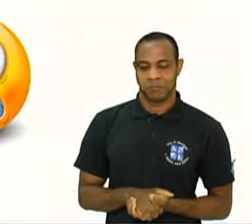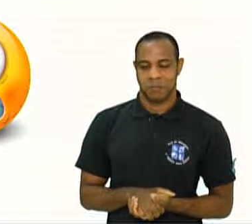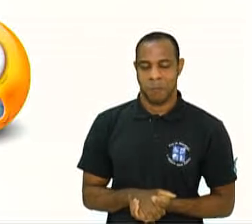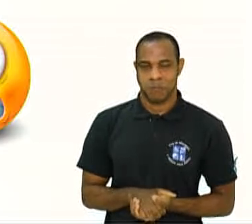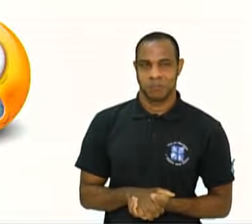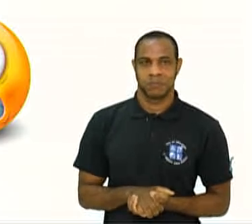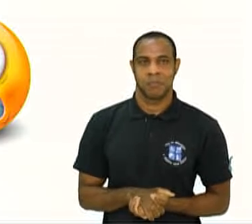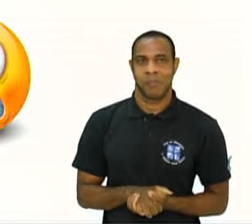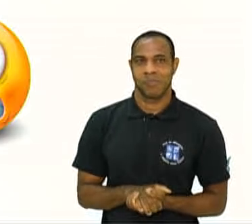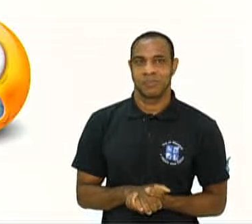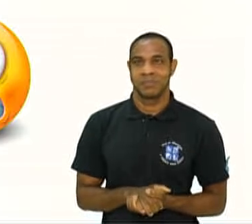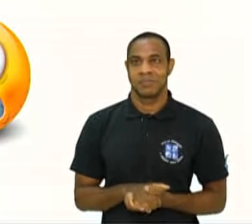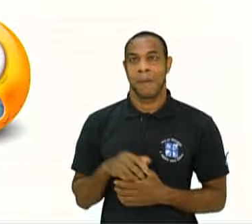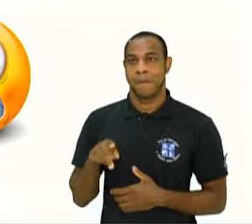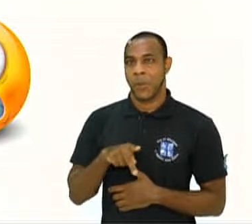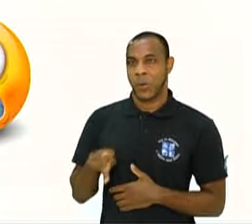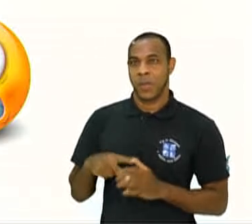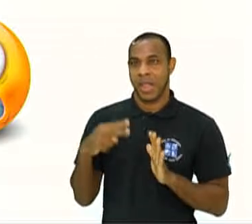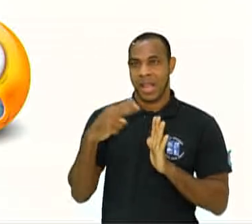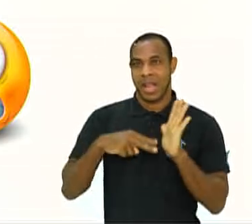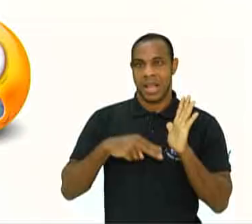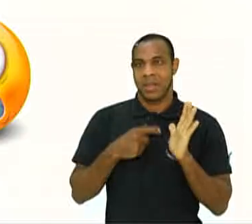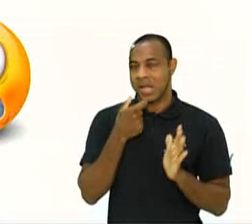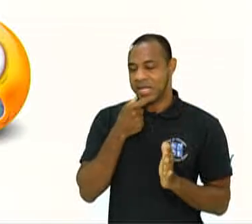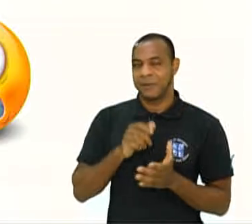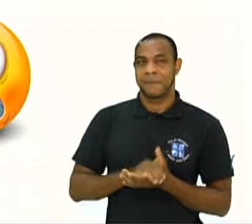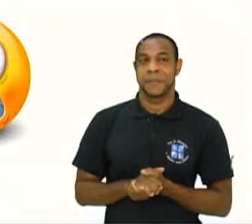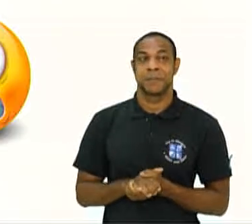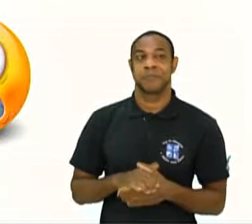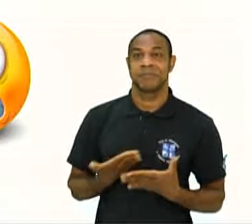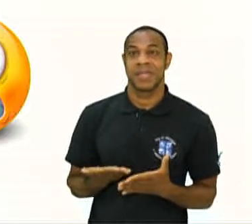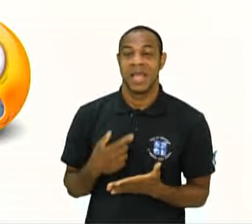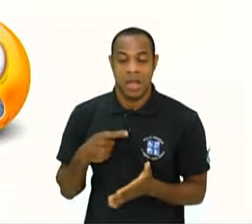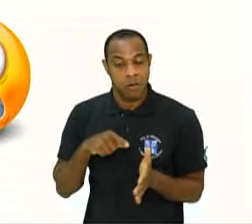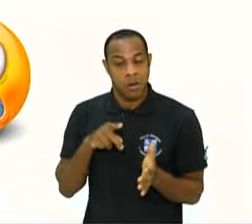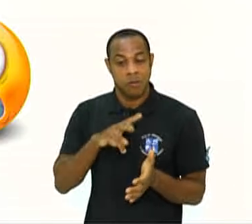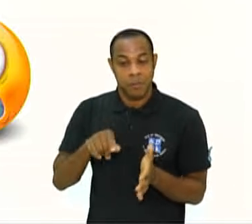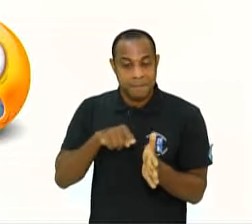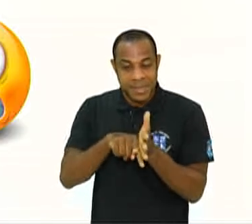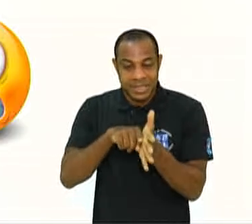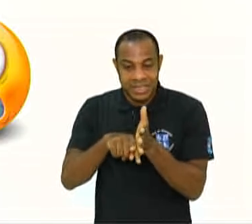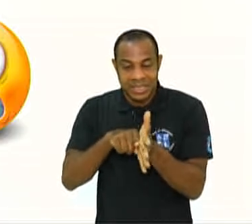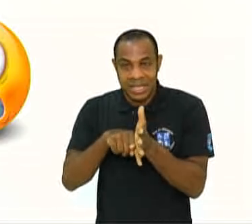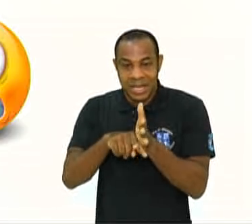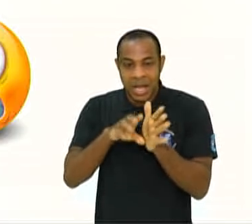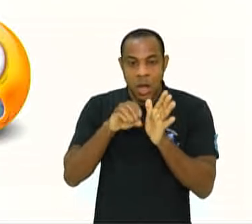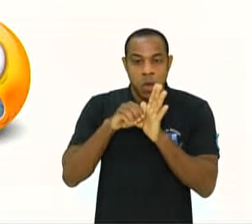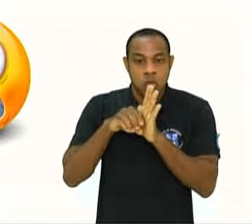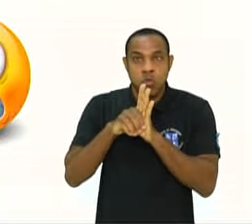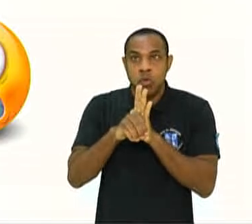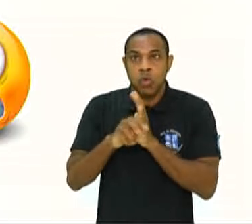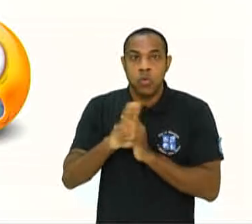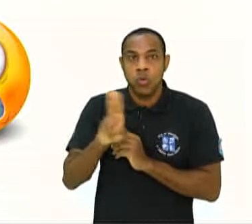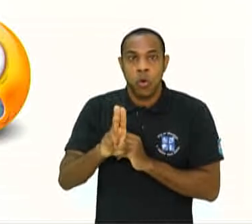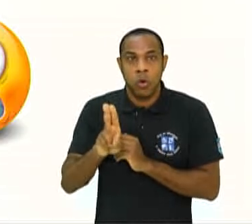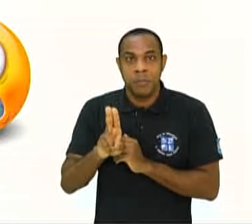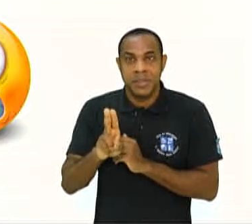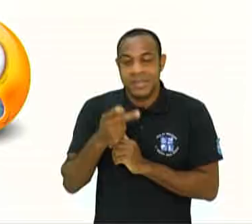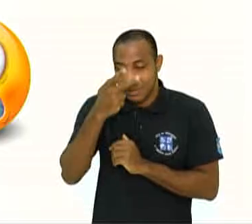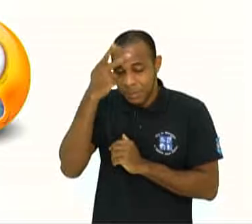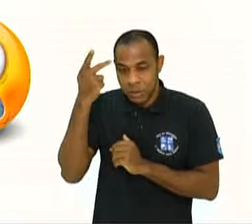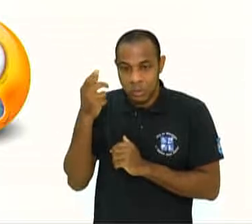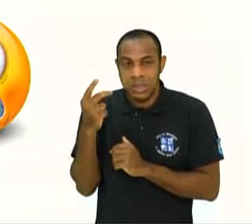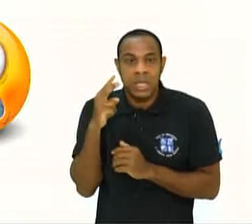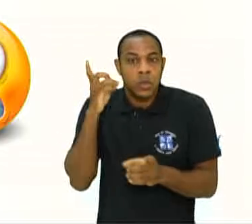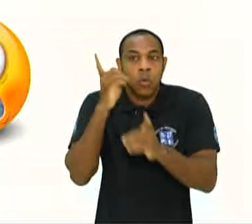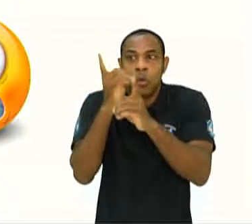the date under the wallpaper. Então, quando ela foi pesquisar no Google o nome de uma daquelas pessoas